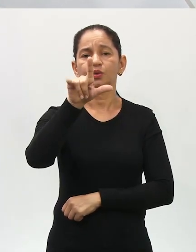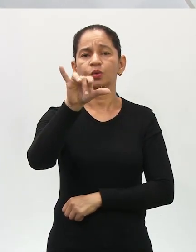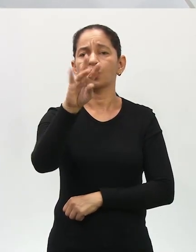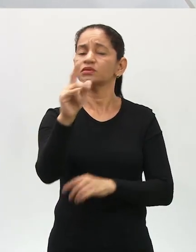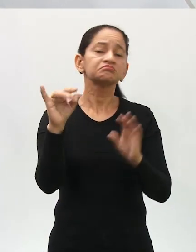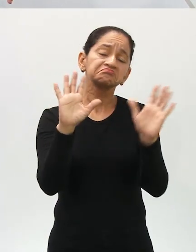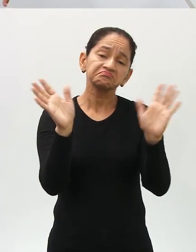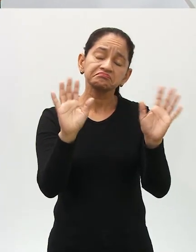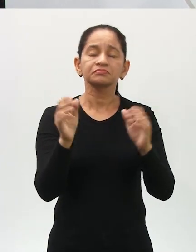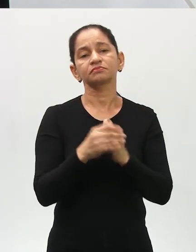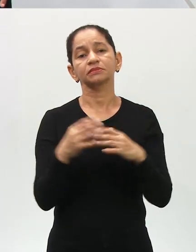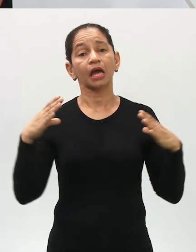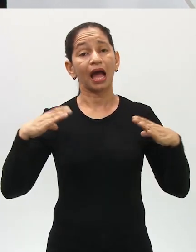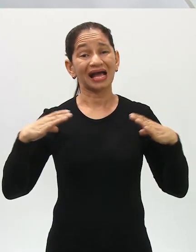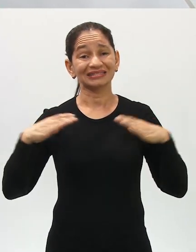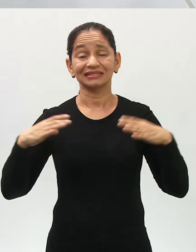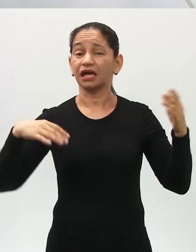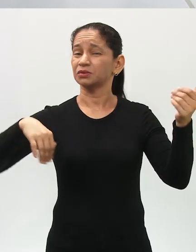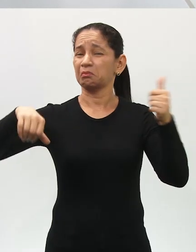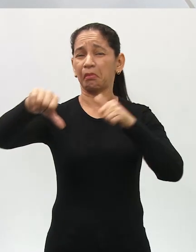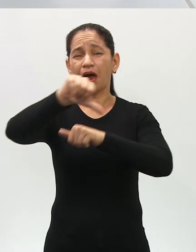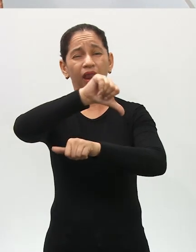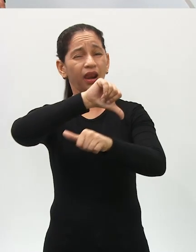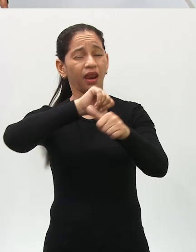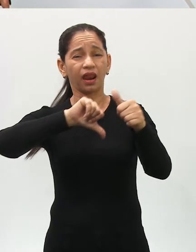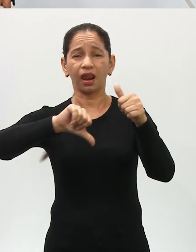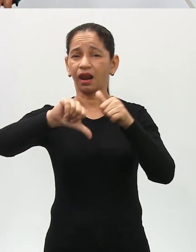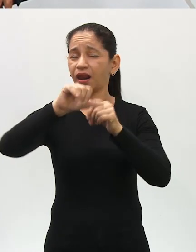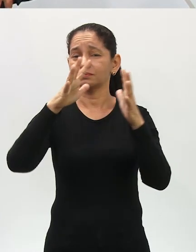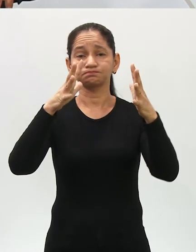repente aconteça alguma coisa na cidade que altere o rumo